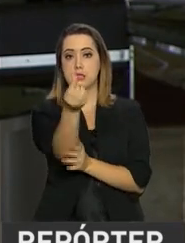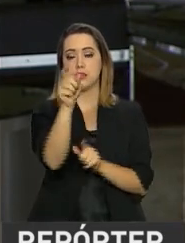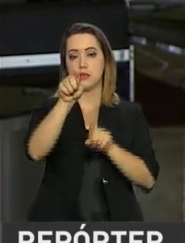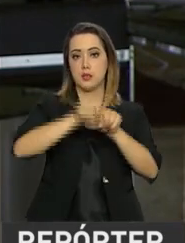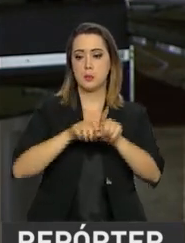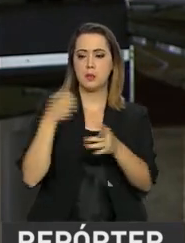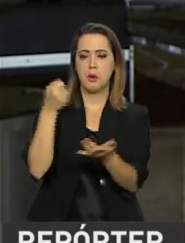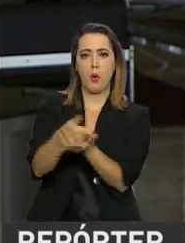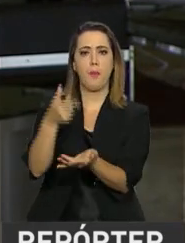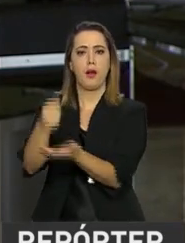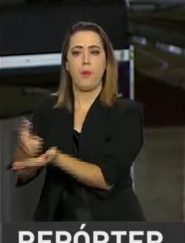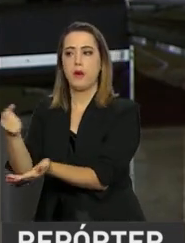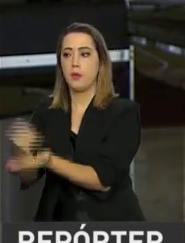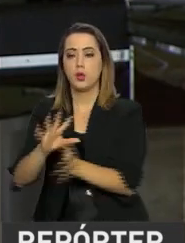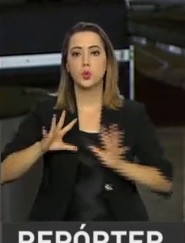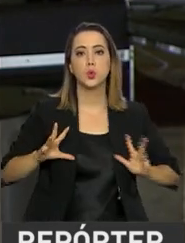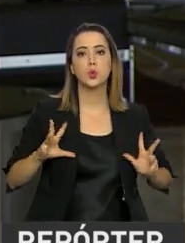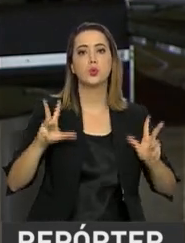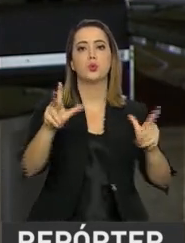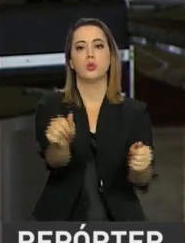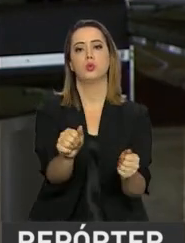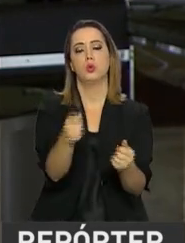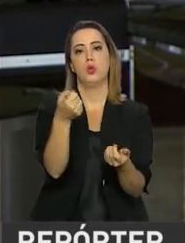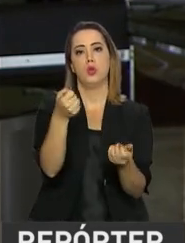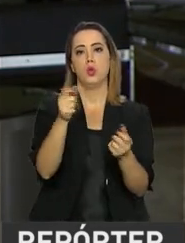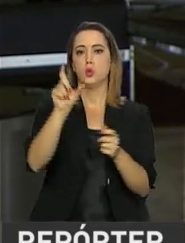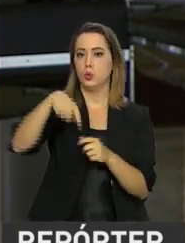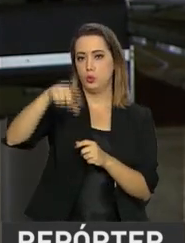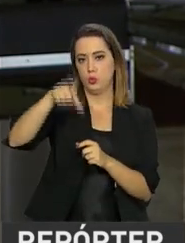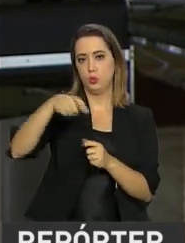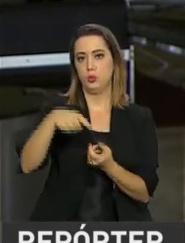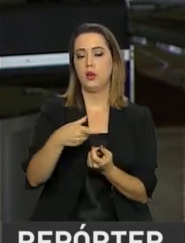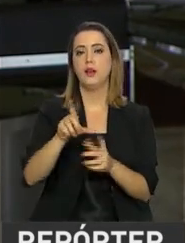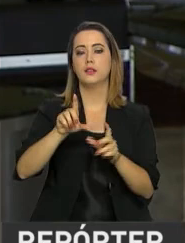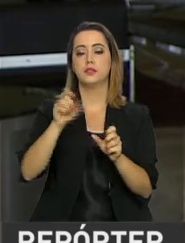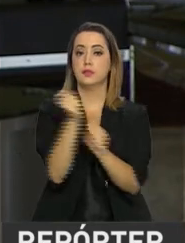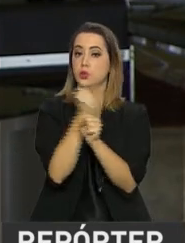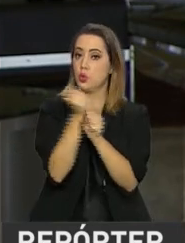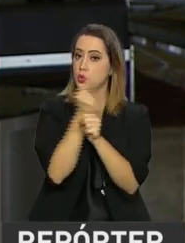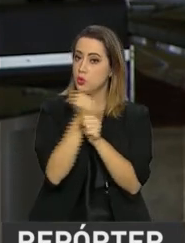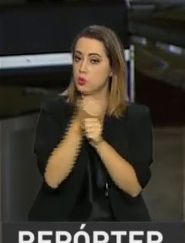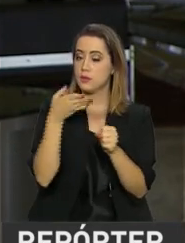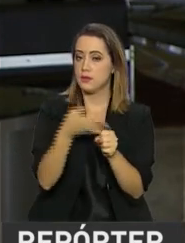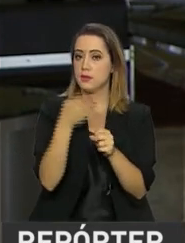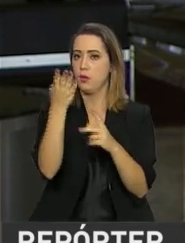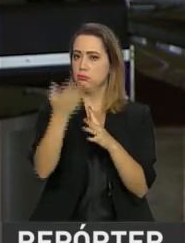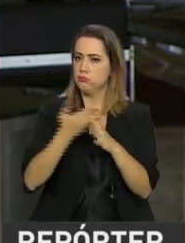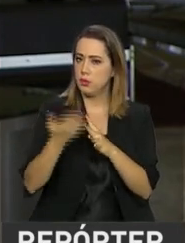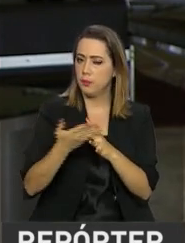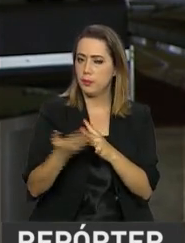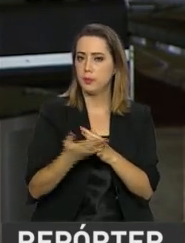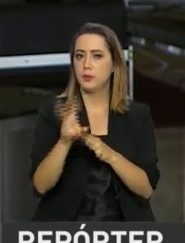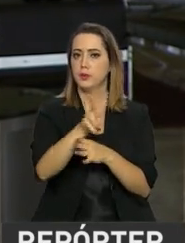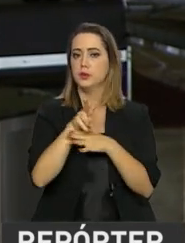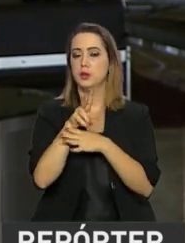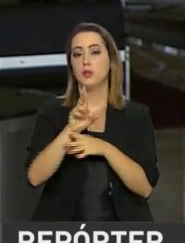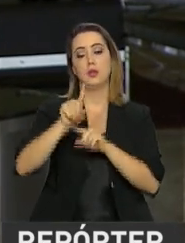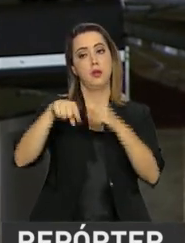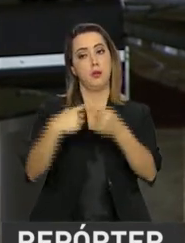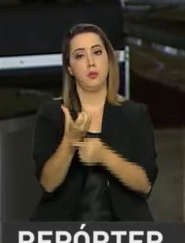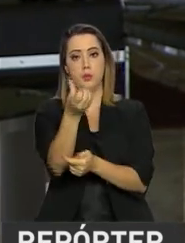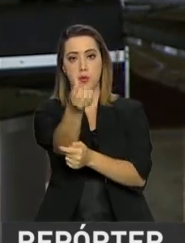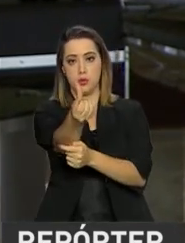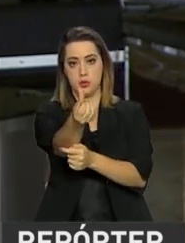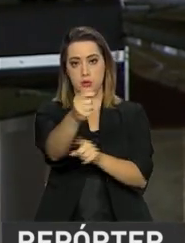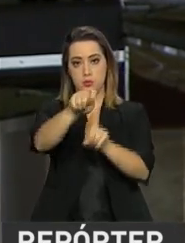precisa e nesse período ele vai pagar apenas os juros do que utilizar o financiamento e se começa a ser pago seis meses depois